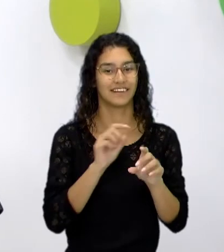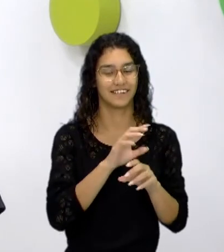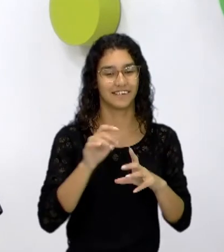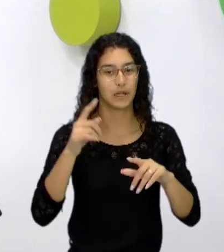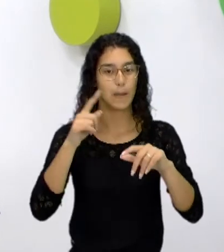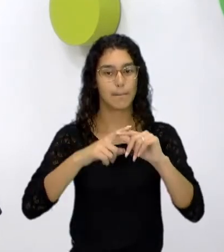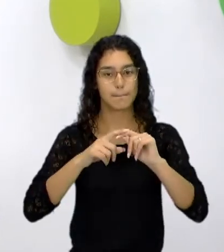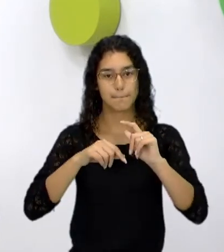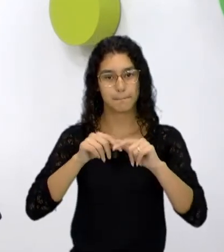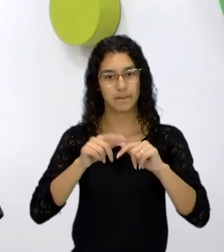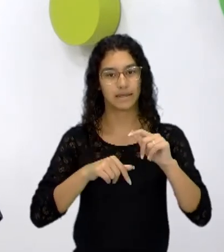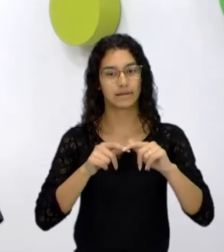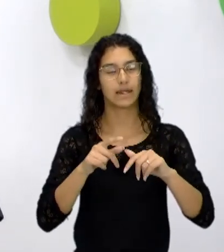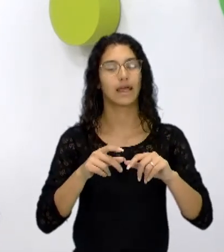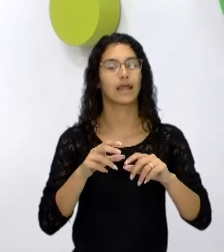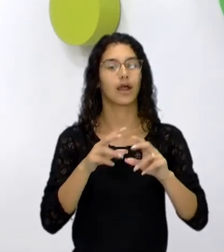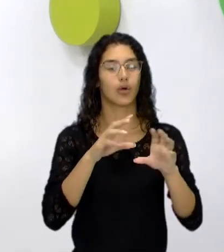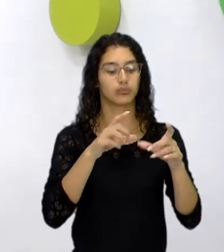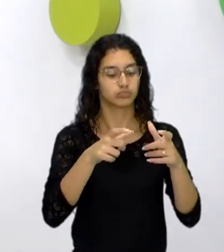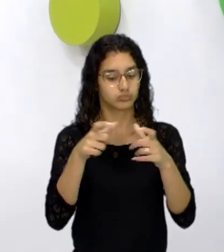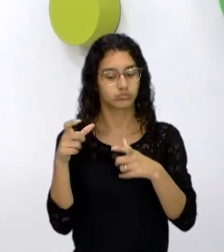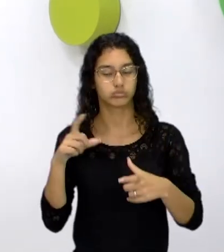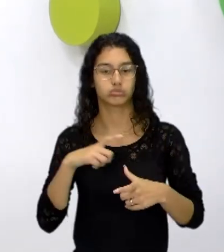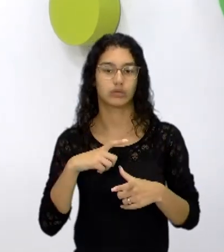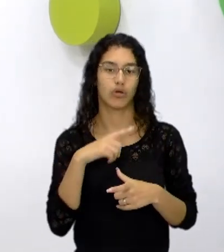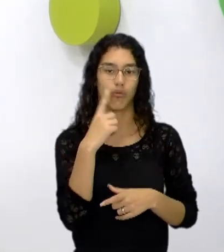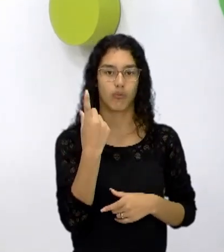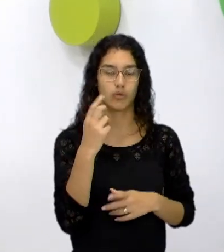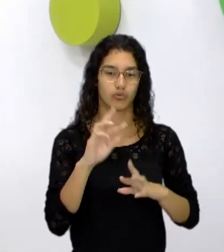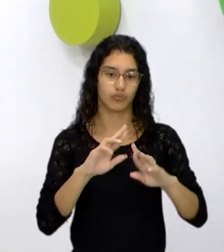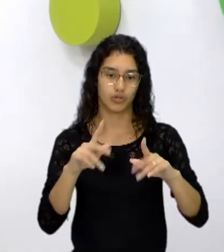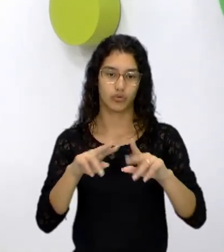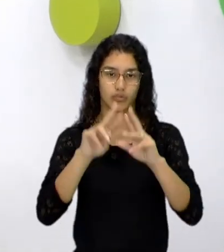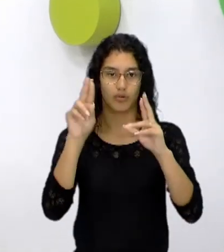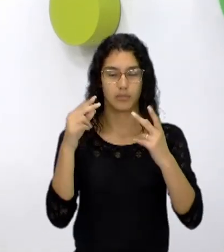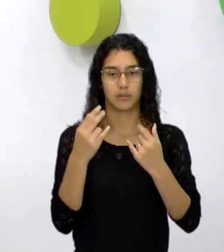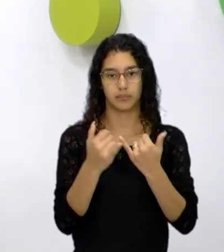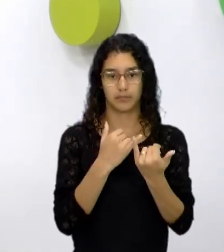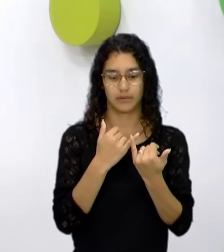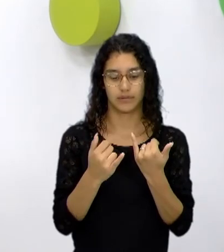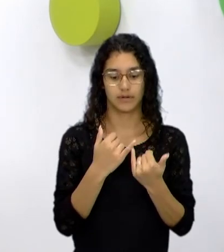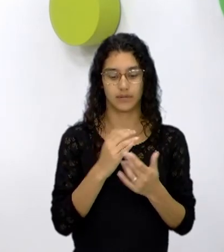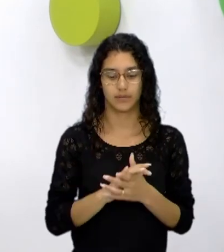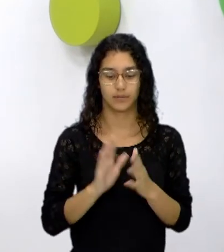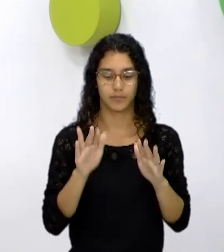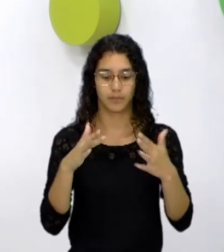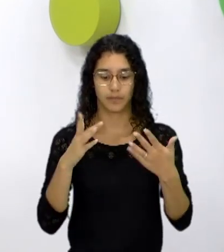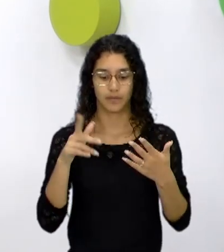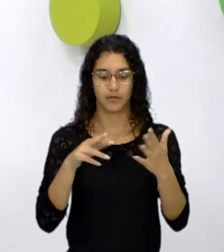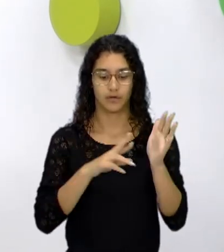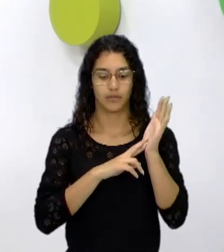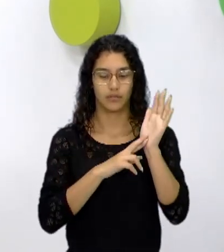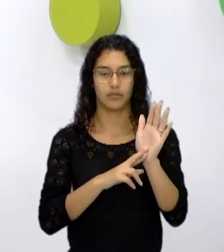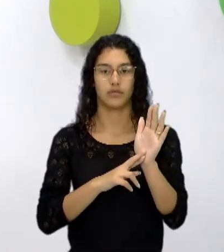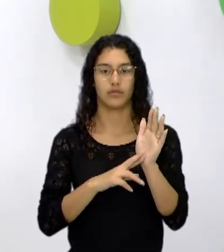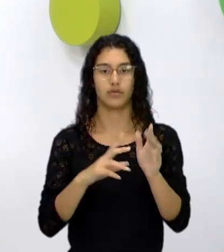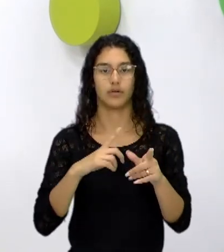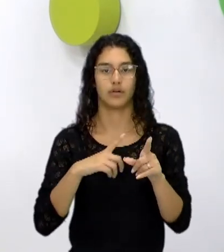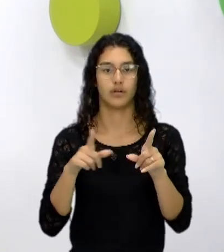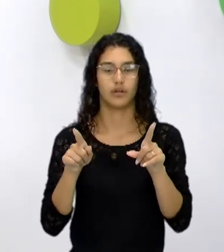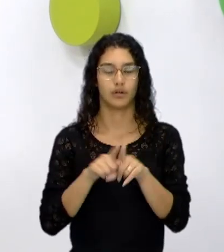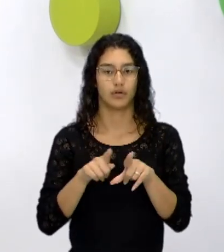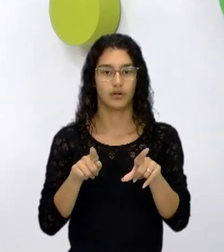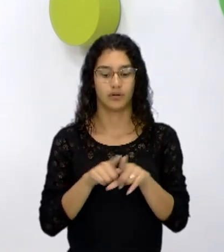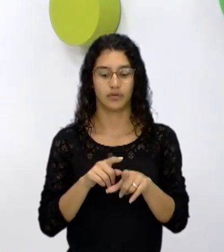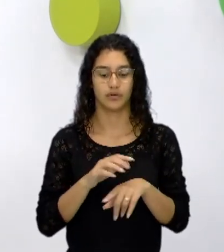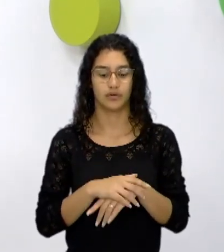matéria e cada situação aborda um viés sobre o mesmo tema, né? Então, é uma reportagem, mas a reportagem não está falando sobre a guerra em